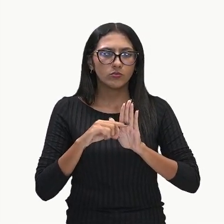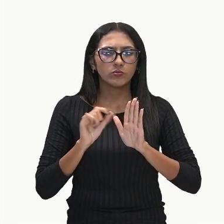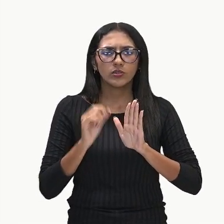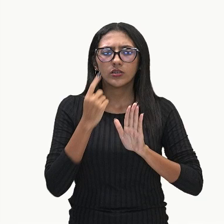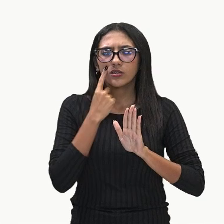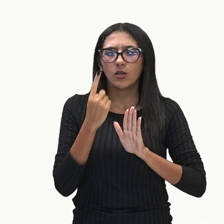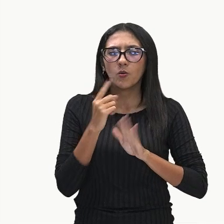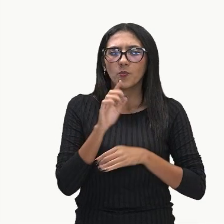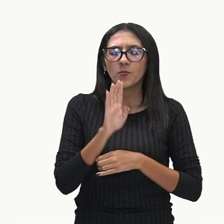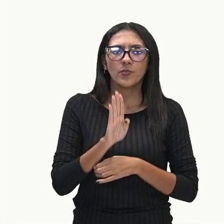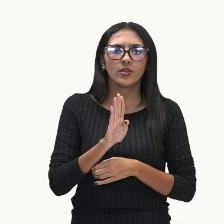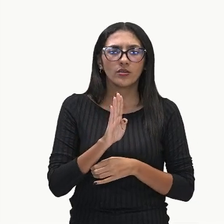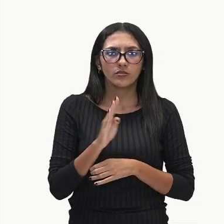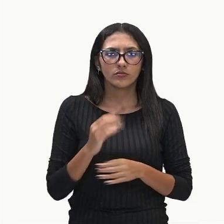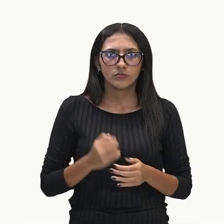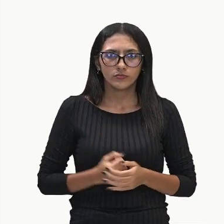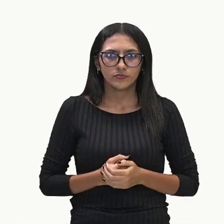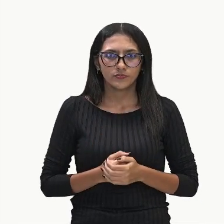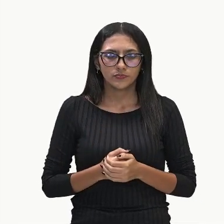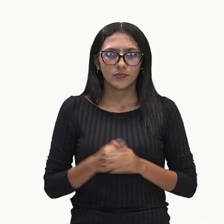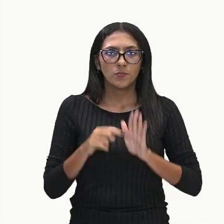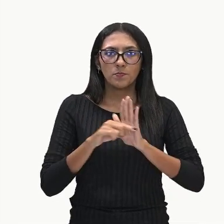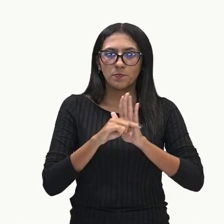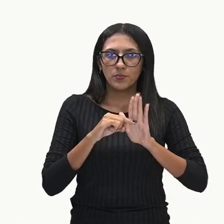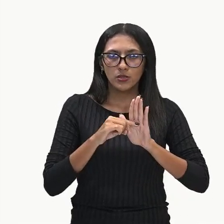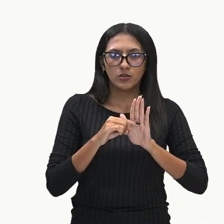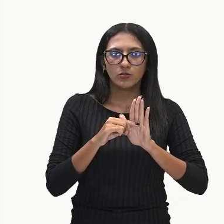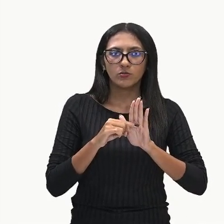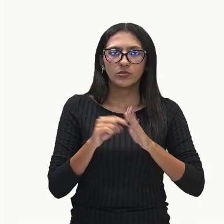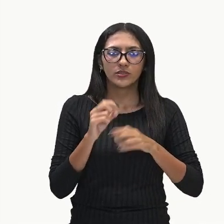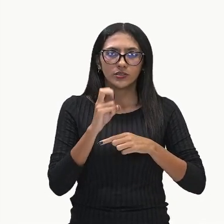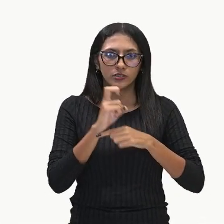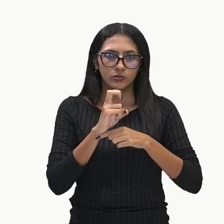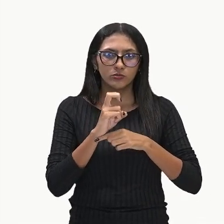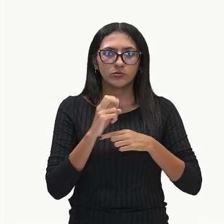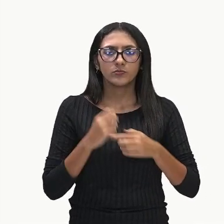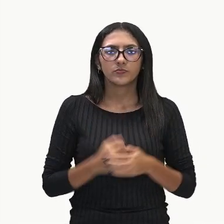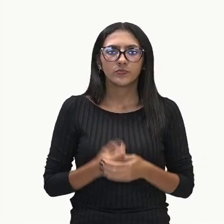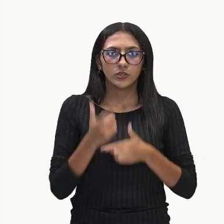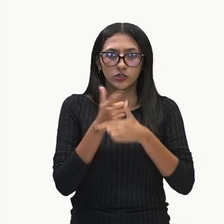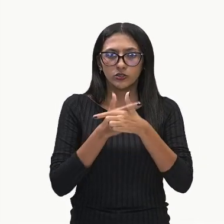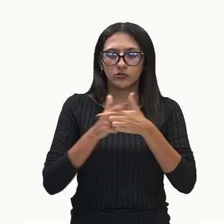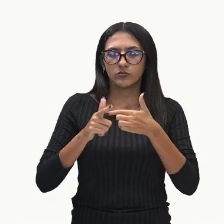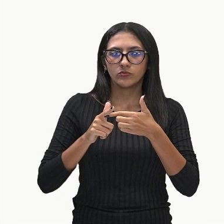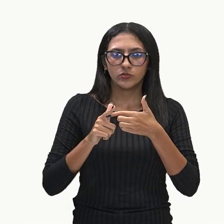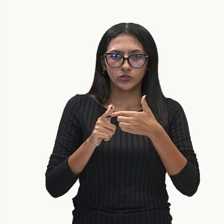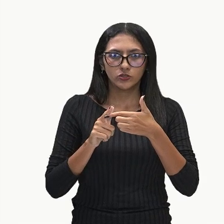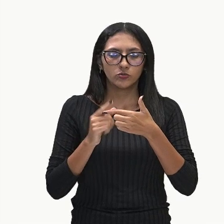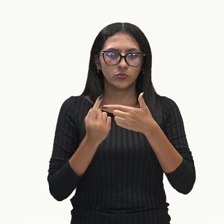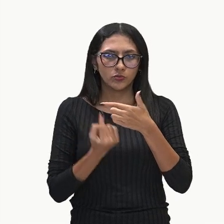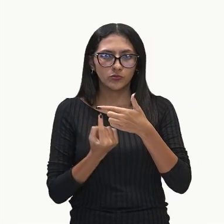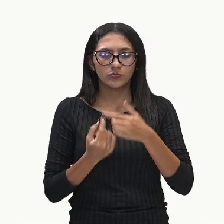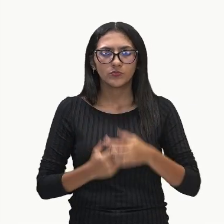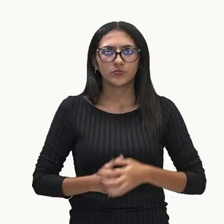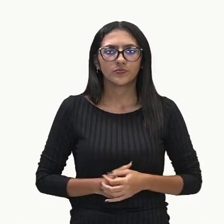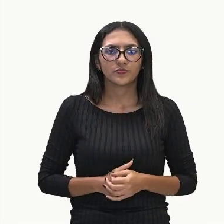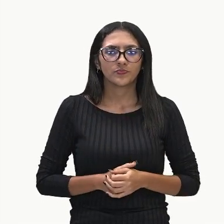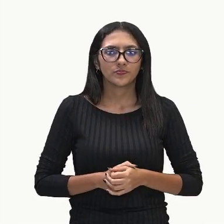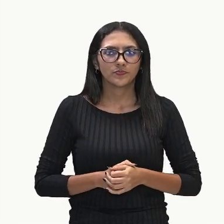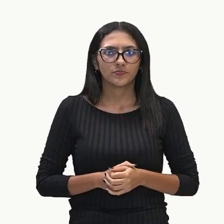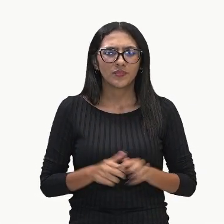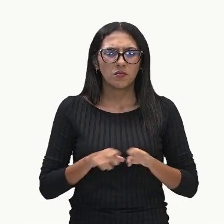B? Menos 5. Dividido por A. Quem é o A? 1. Ah, mas